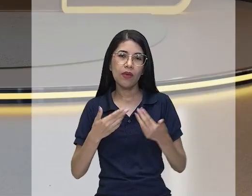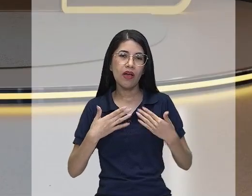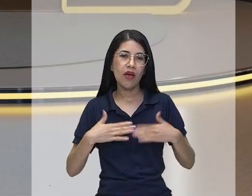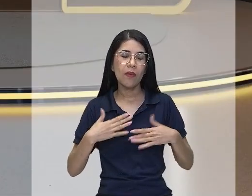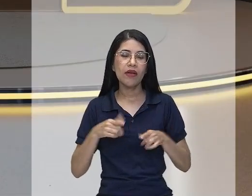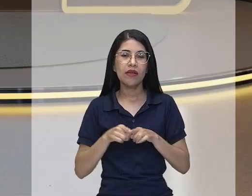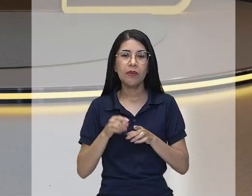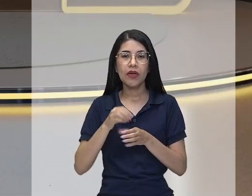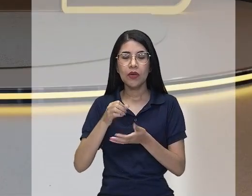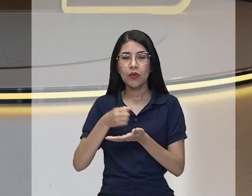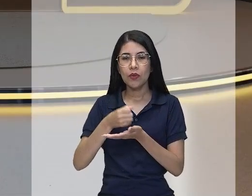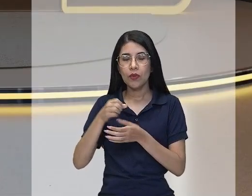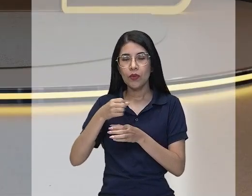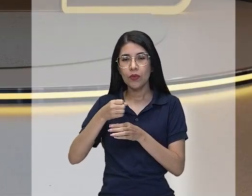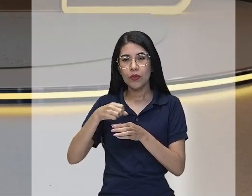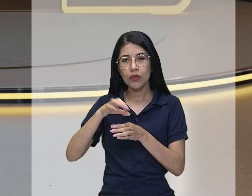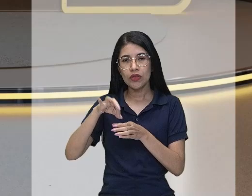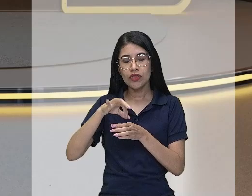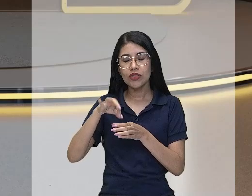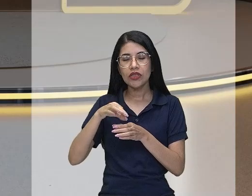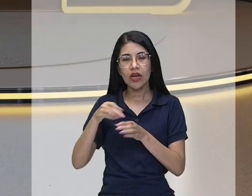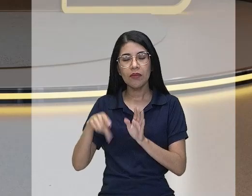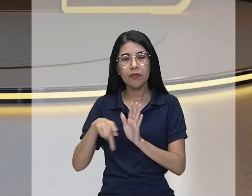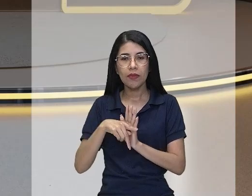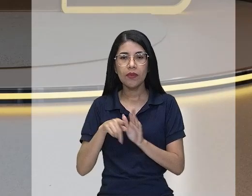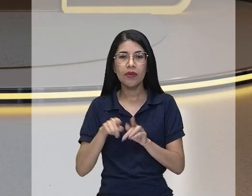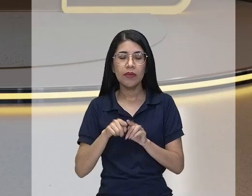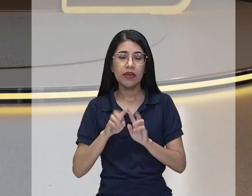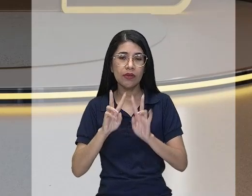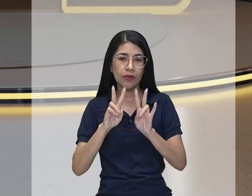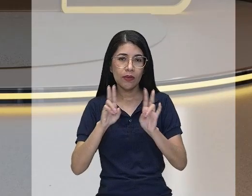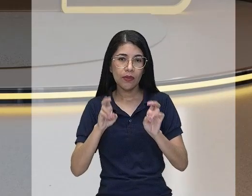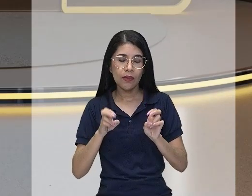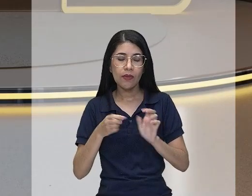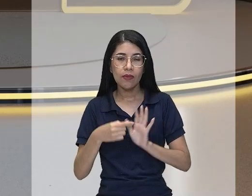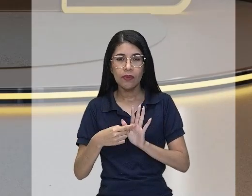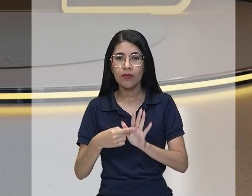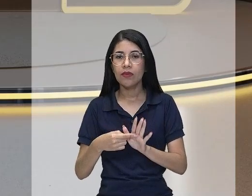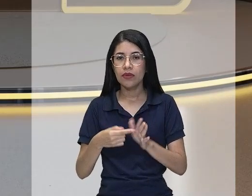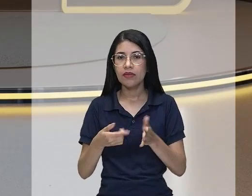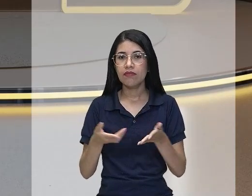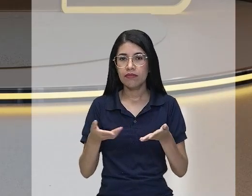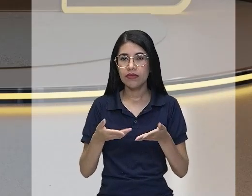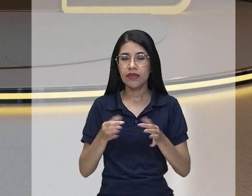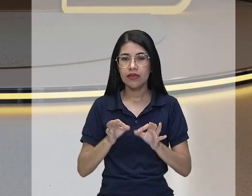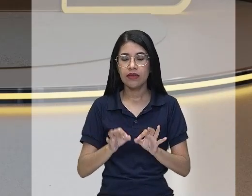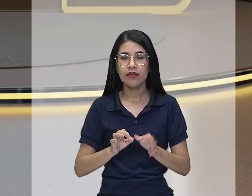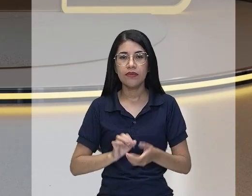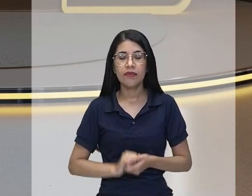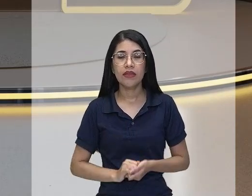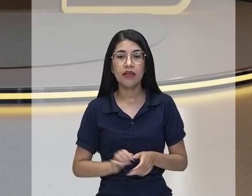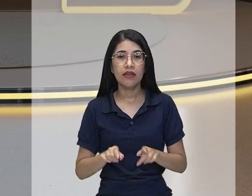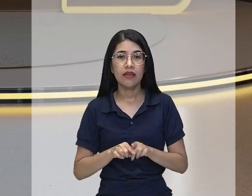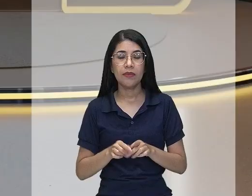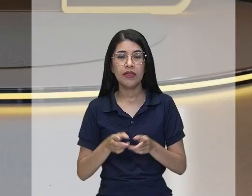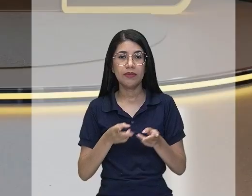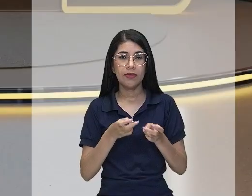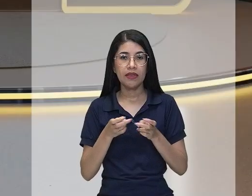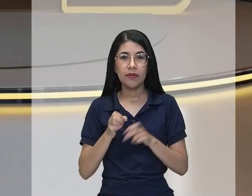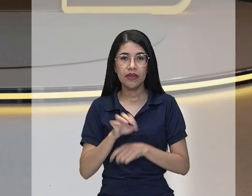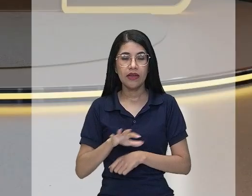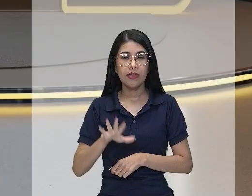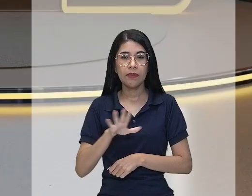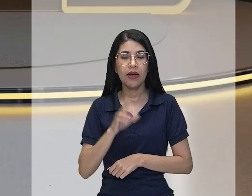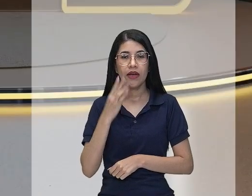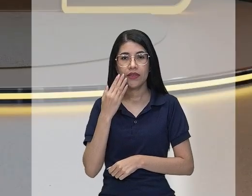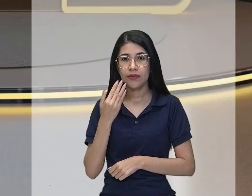chazinho específico, né? Então é sobre esse conteúdo que a gente vai estar abordando na aula de hoje. E a gente observa aqui nessas imagens que existe uma